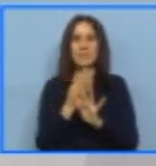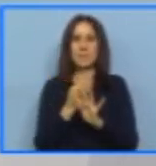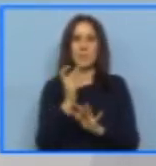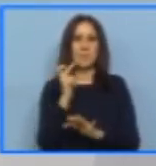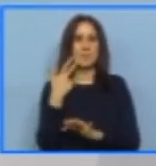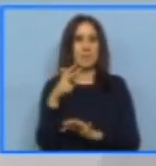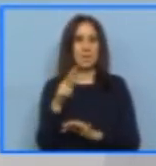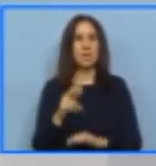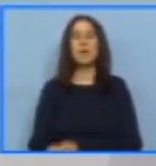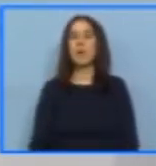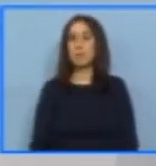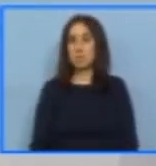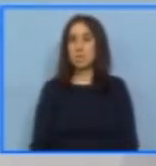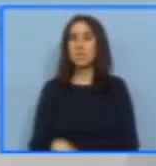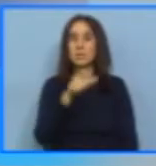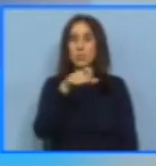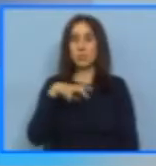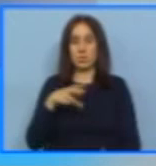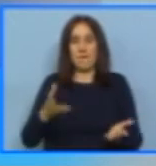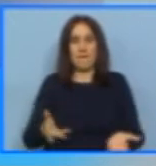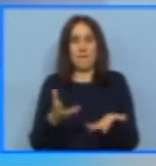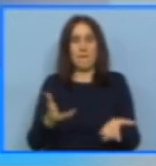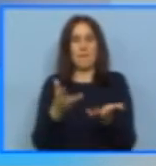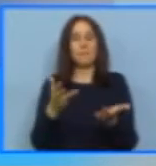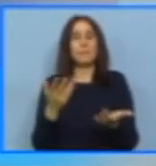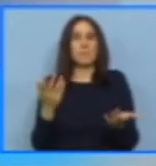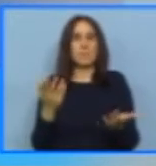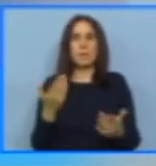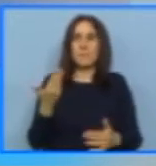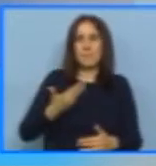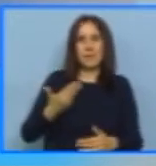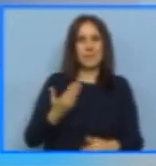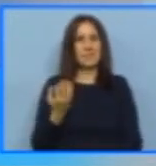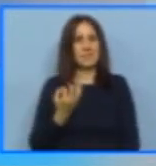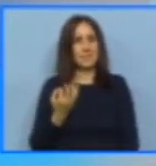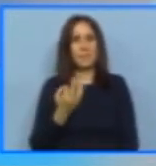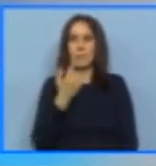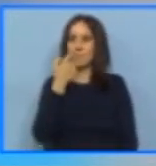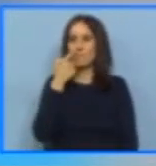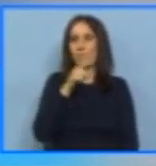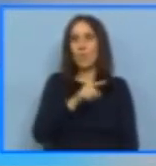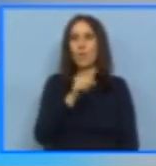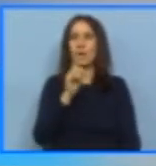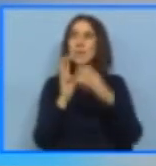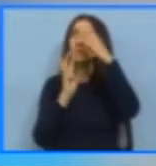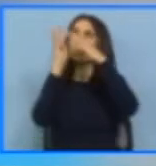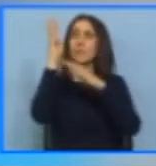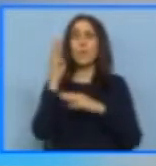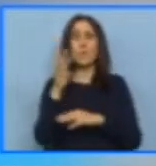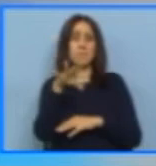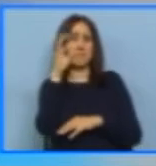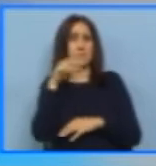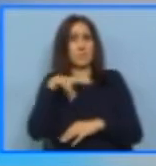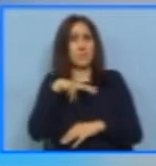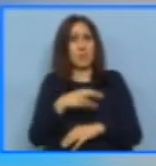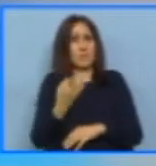Sim, eu até acho um incentivo para os portugueses para ainda serem... Porque é merecermos a preferência do céu por Portugal, claramente. Sim.